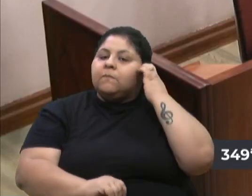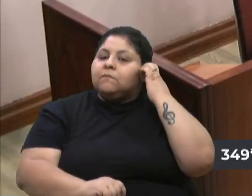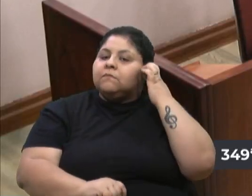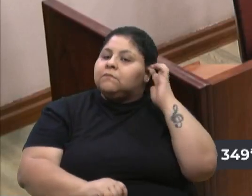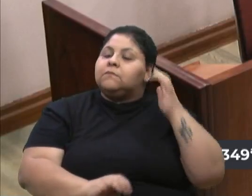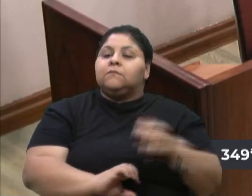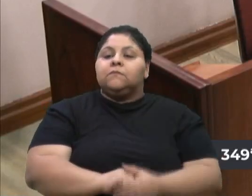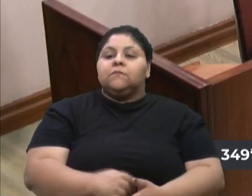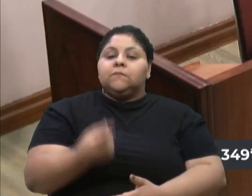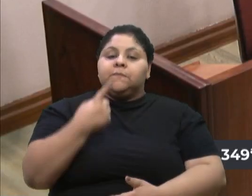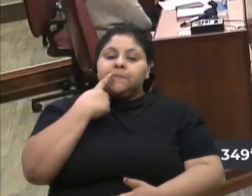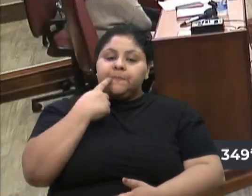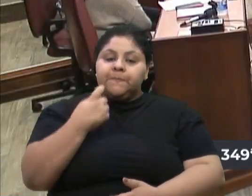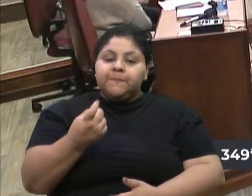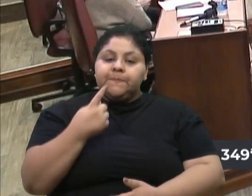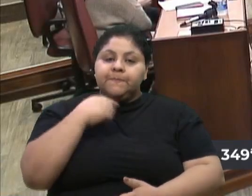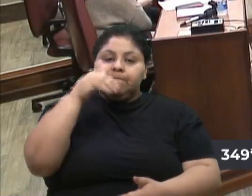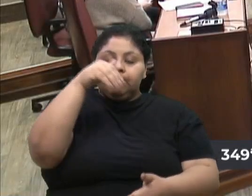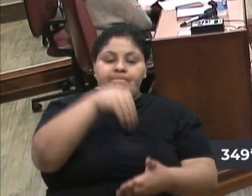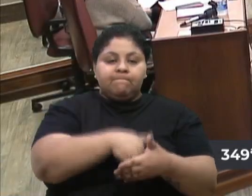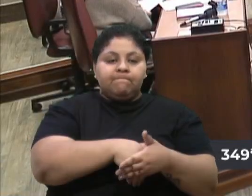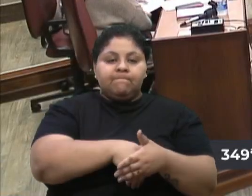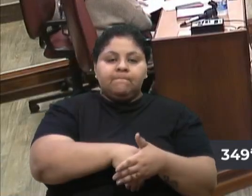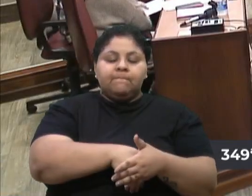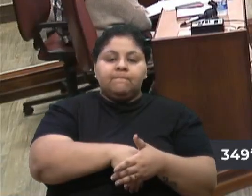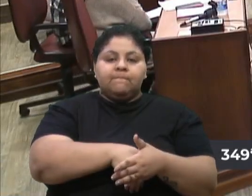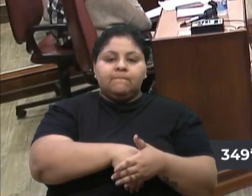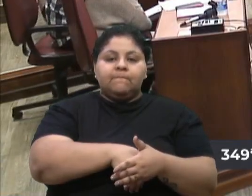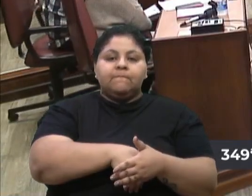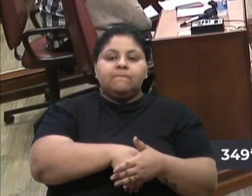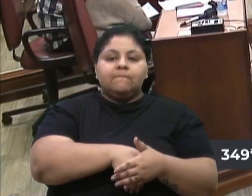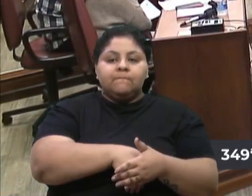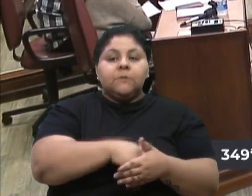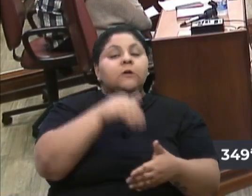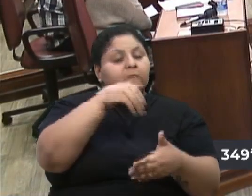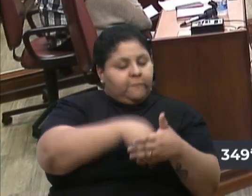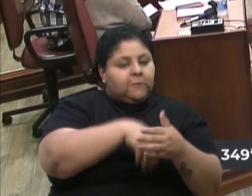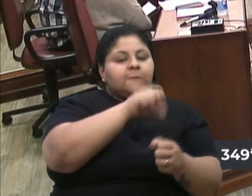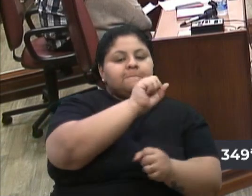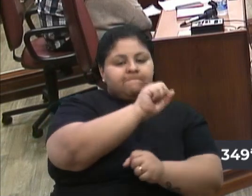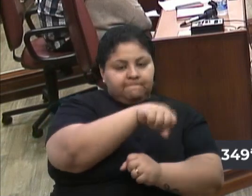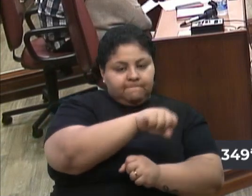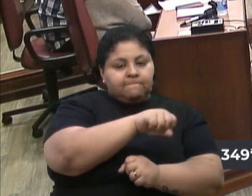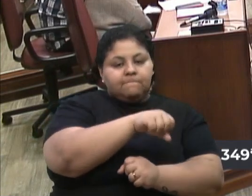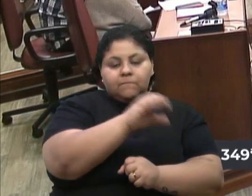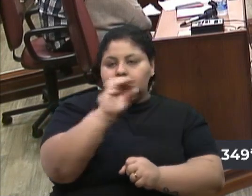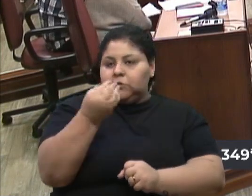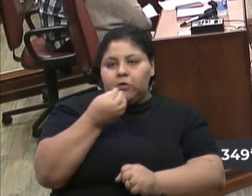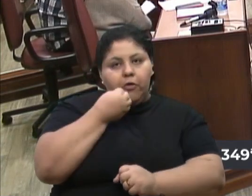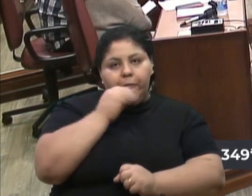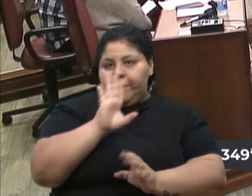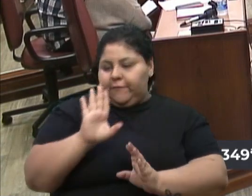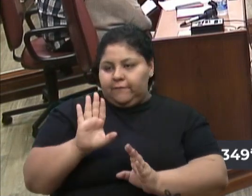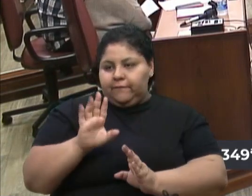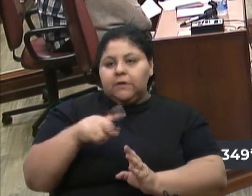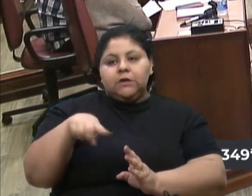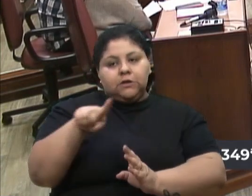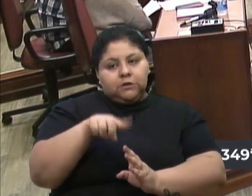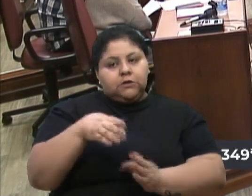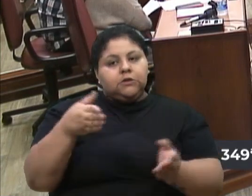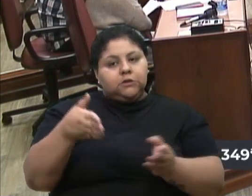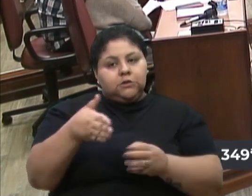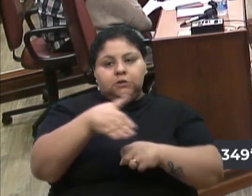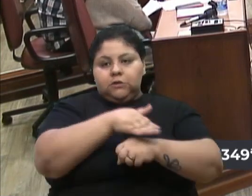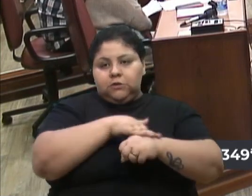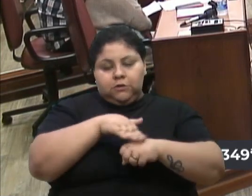Ele, para declarar voto. Eu também votarei favorável, né? Por óbvio, a gente já conversou, já nos